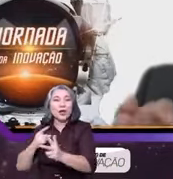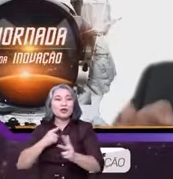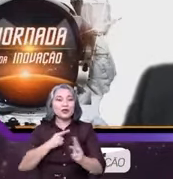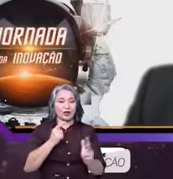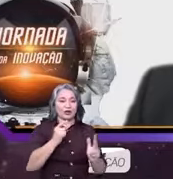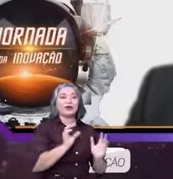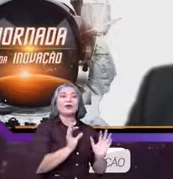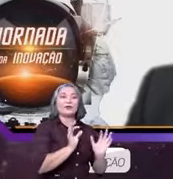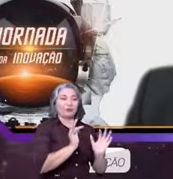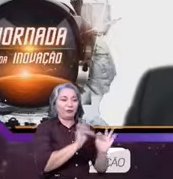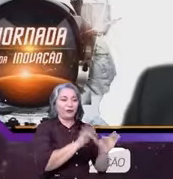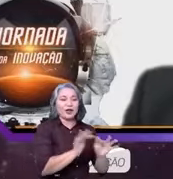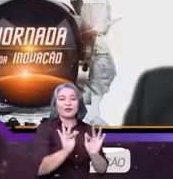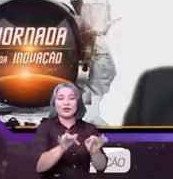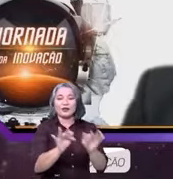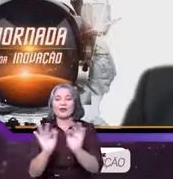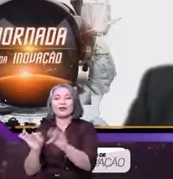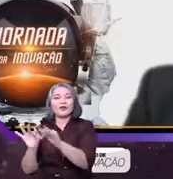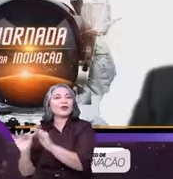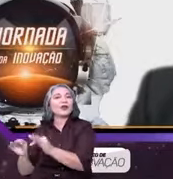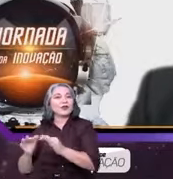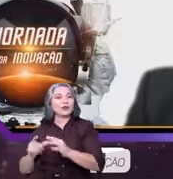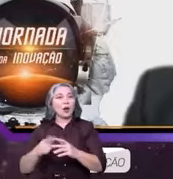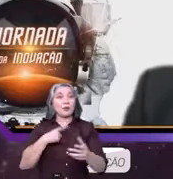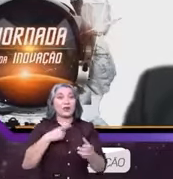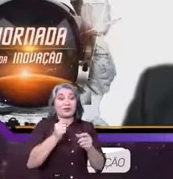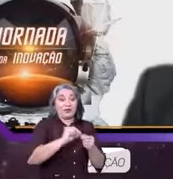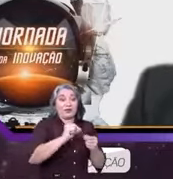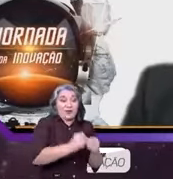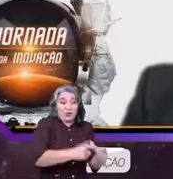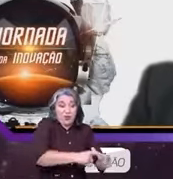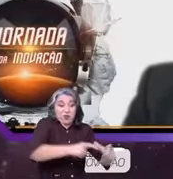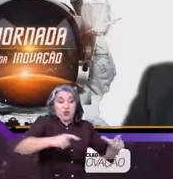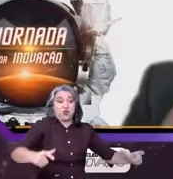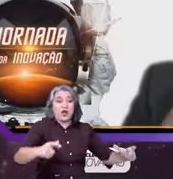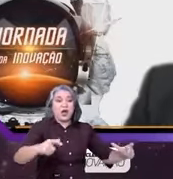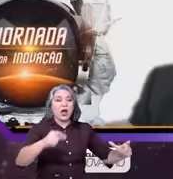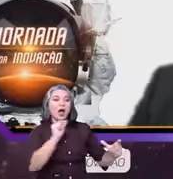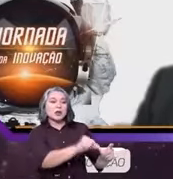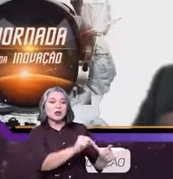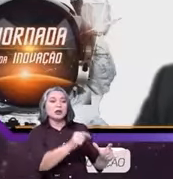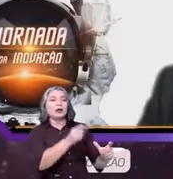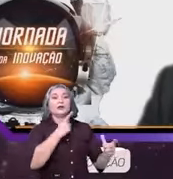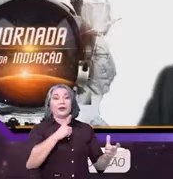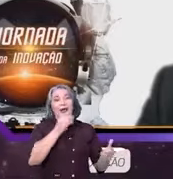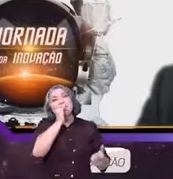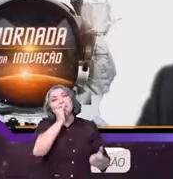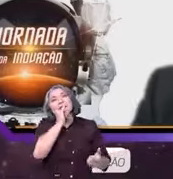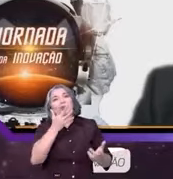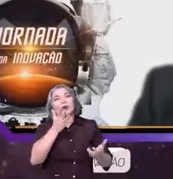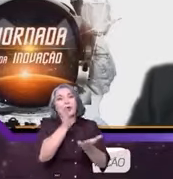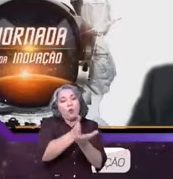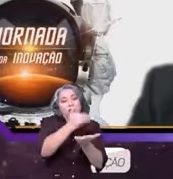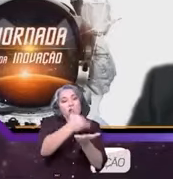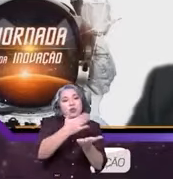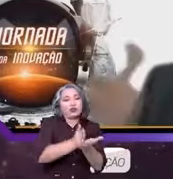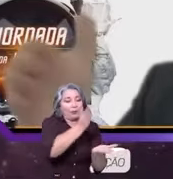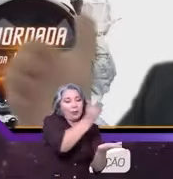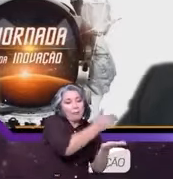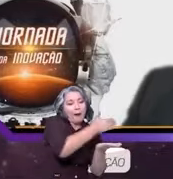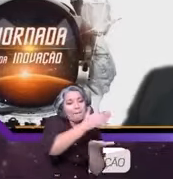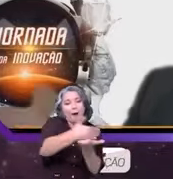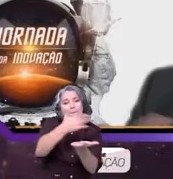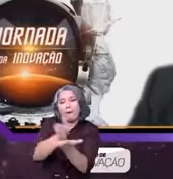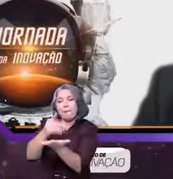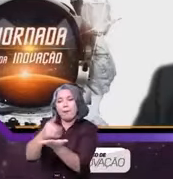de pequenas entregas, é essa flexibilidade que o ágil traz, aonde eu fatio, vamos dizer assim, o modelo de